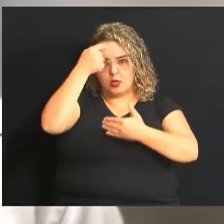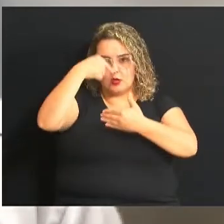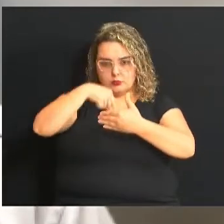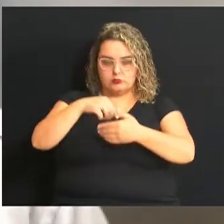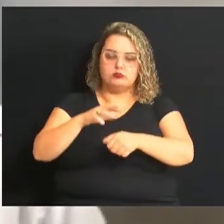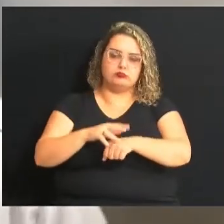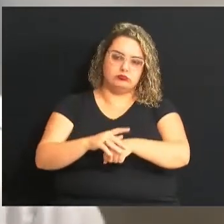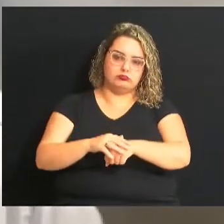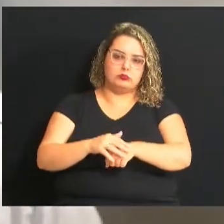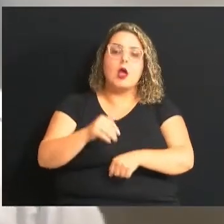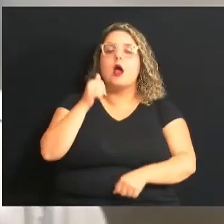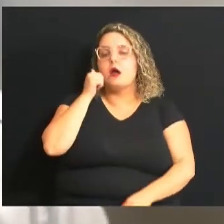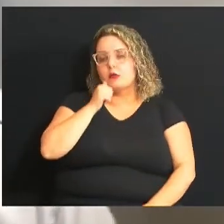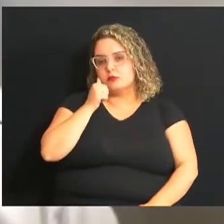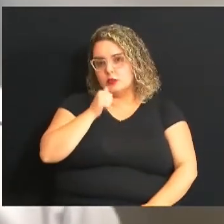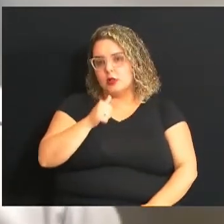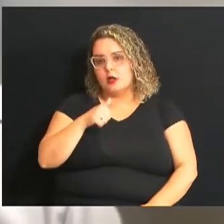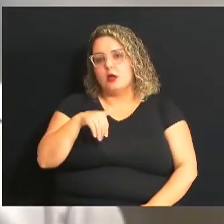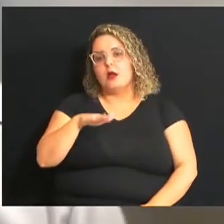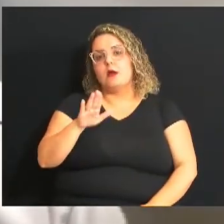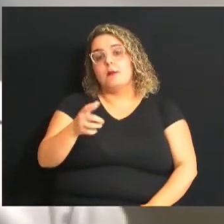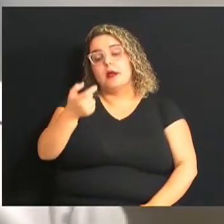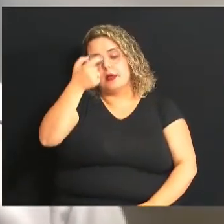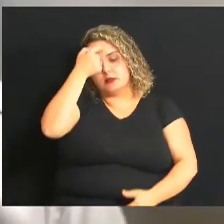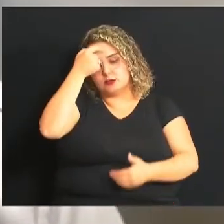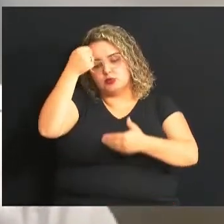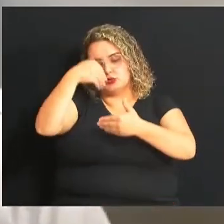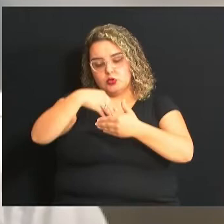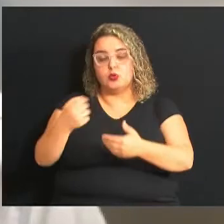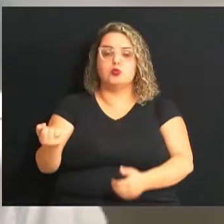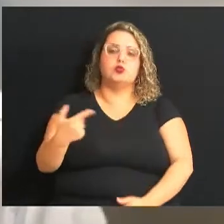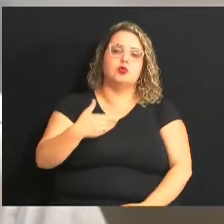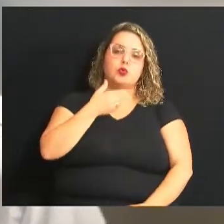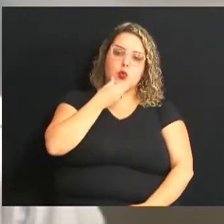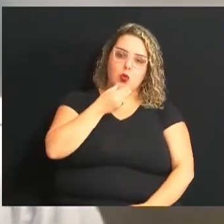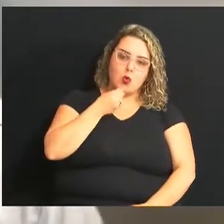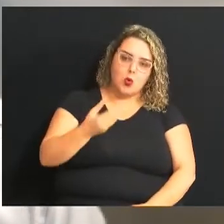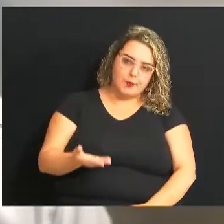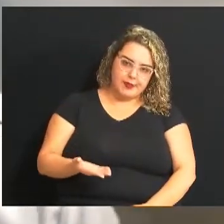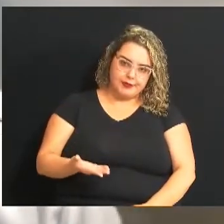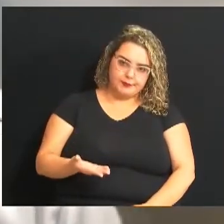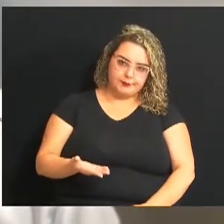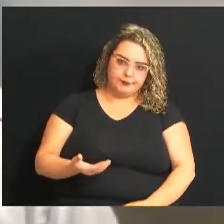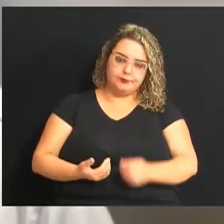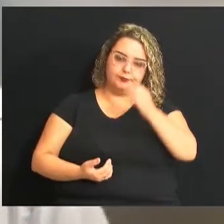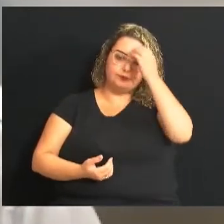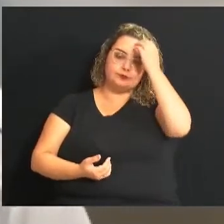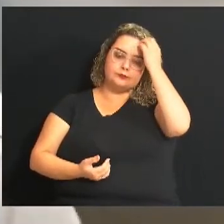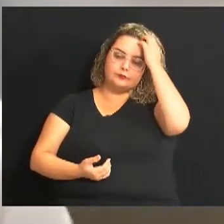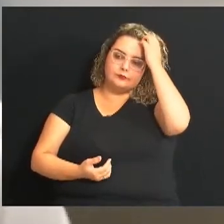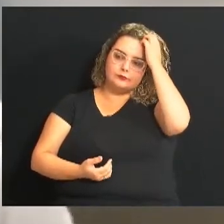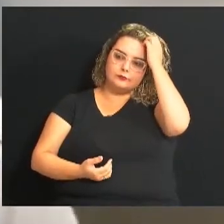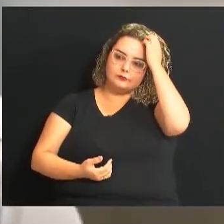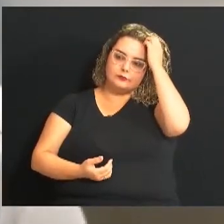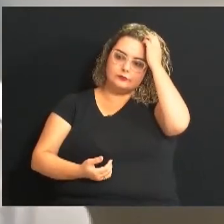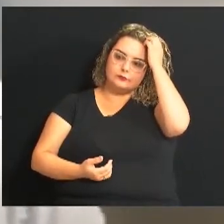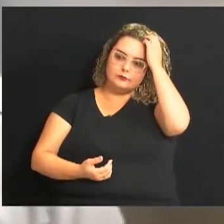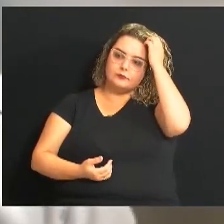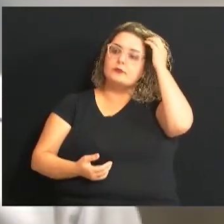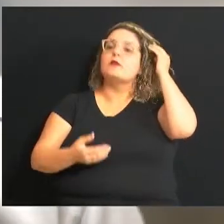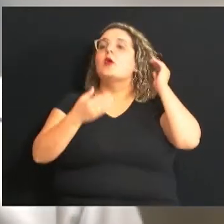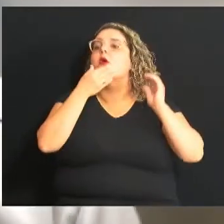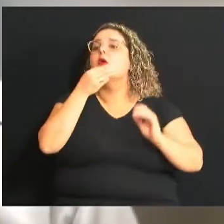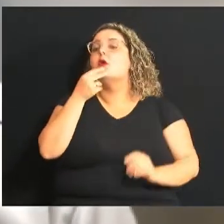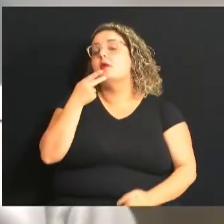A mulher é muito mais consciente do que o homem. O homem, ele se diz aquele gordinho saudável, que